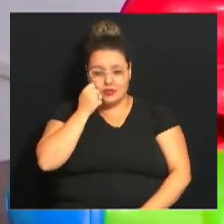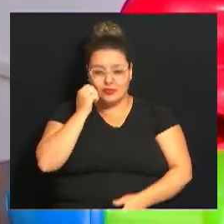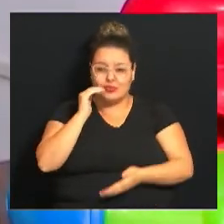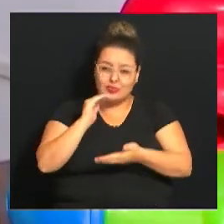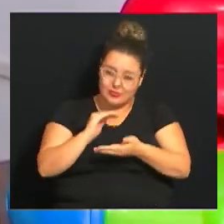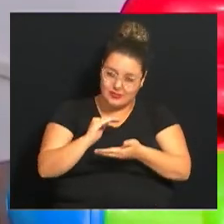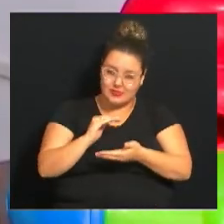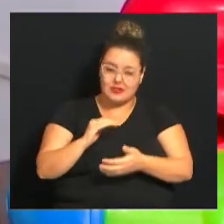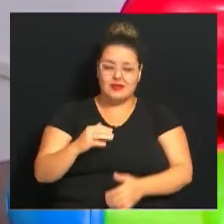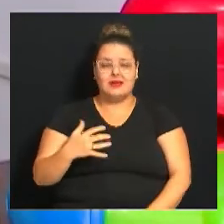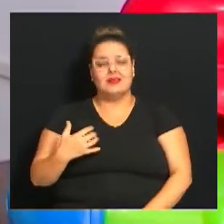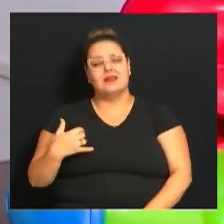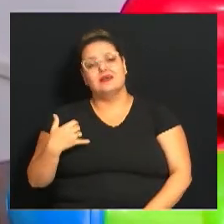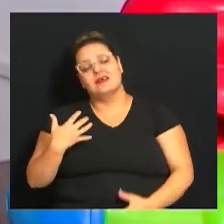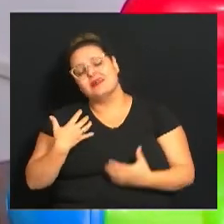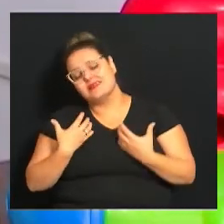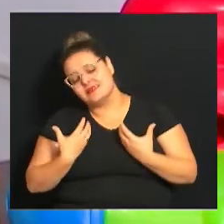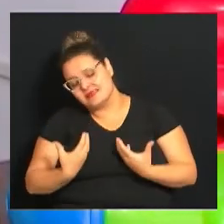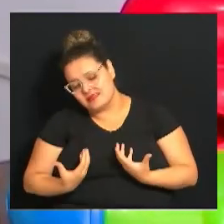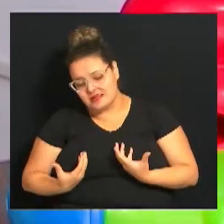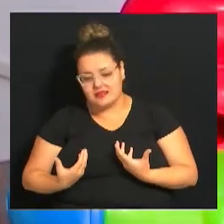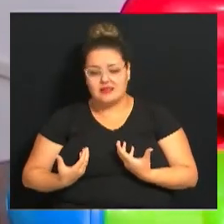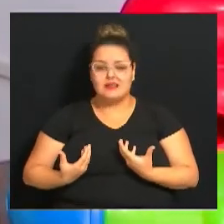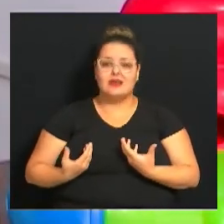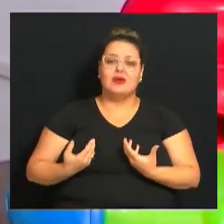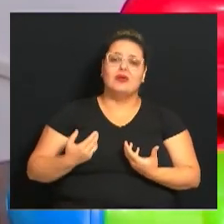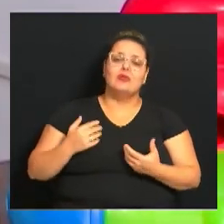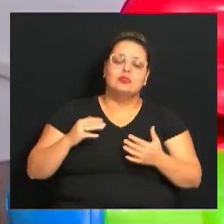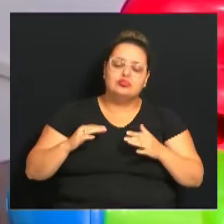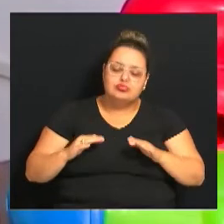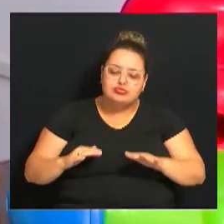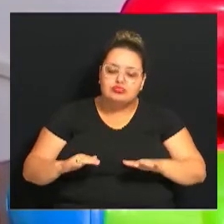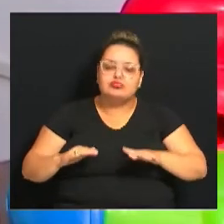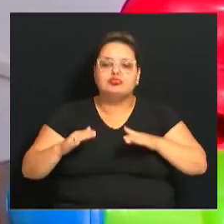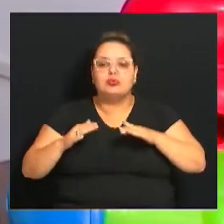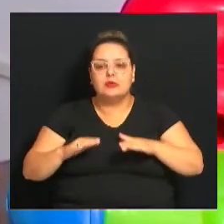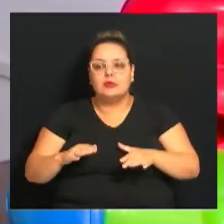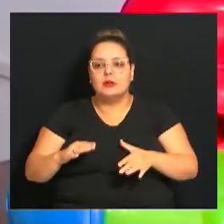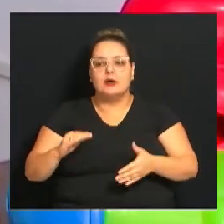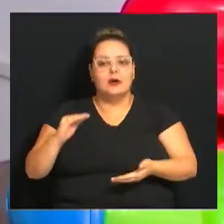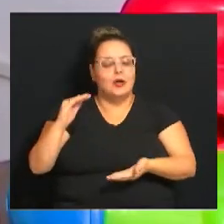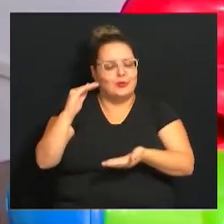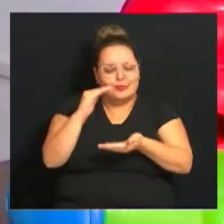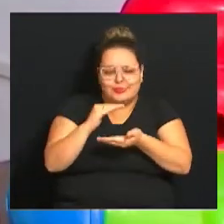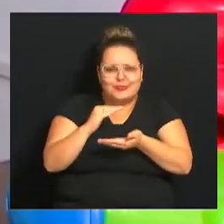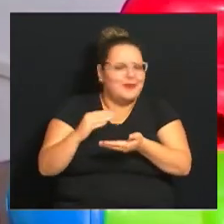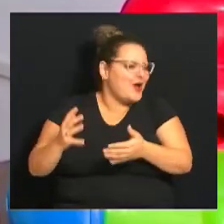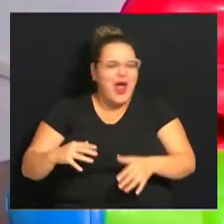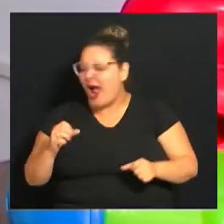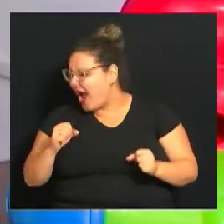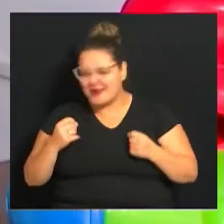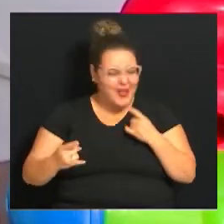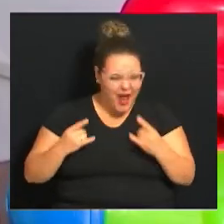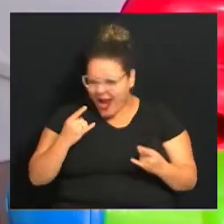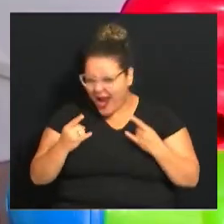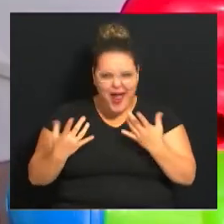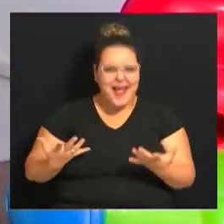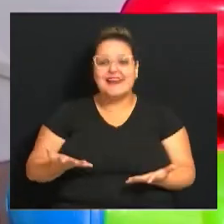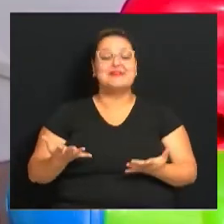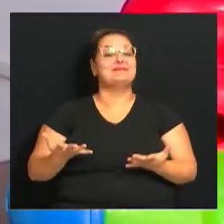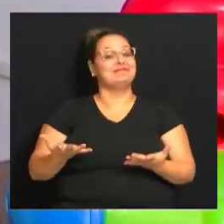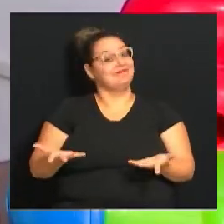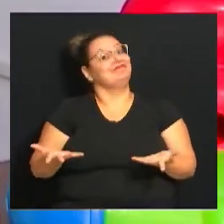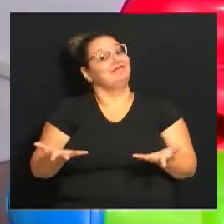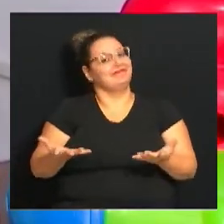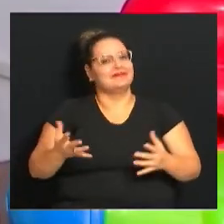já está cansado, tranquilo, ele já tem um ritmo de vida mais calmo, chega aquele filhote rock and roll ali, todo momento acaba, né,